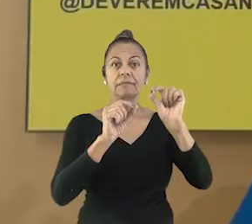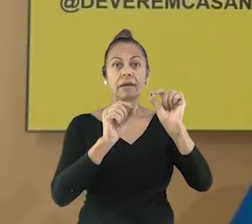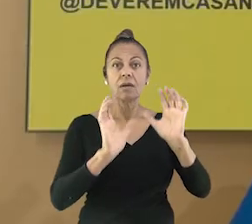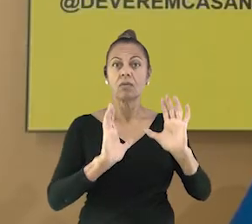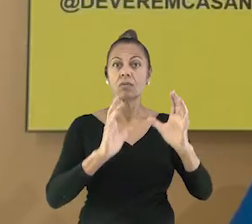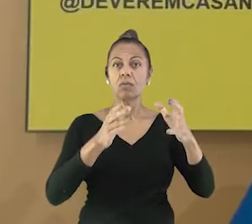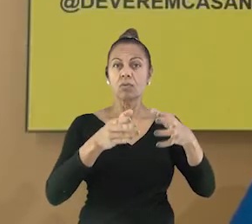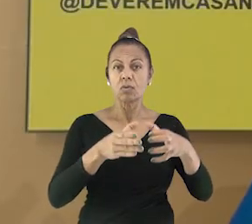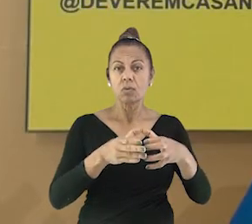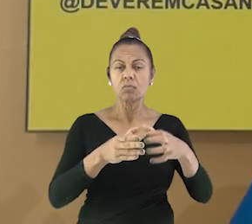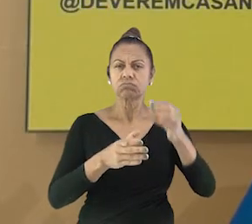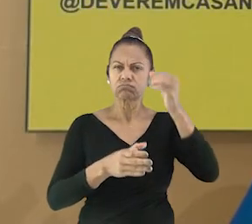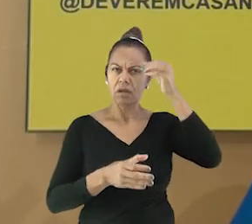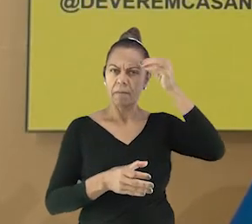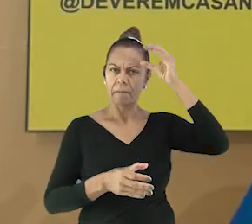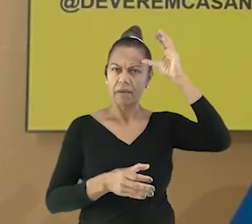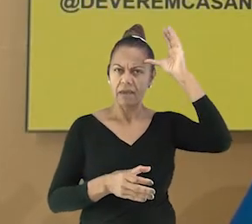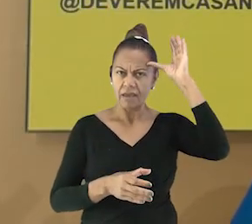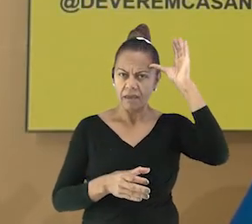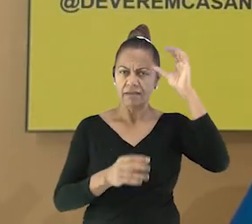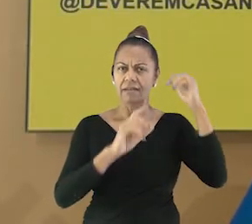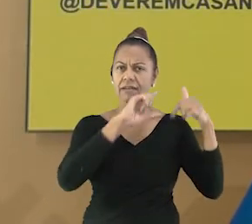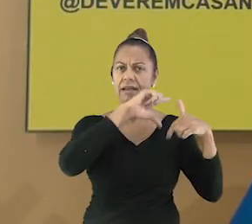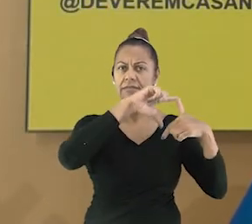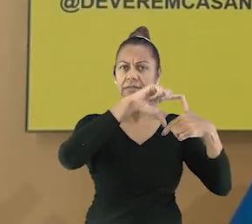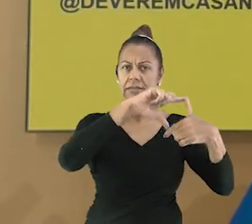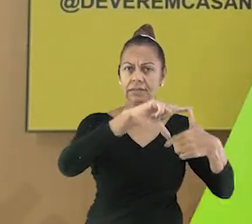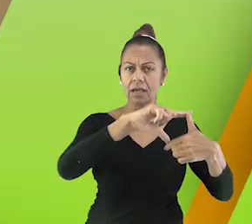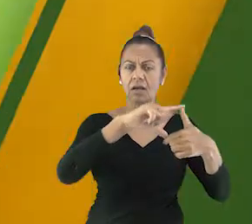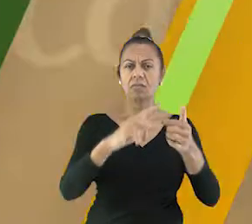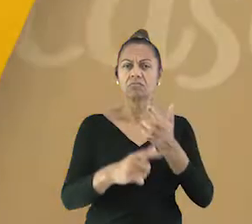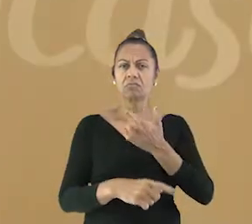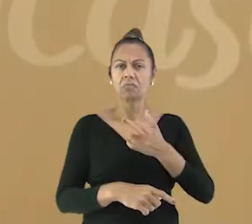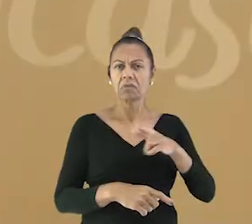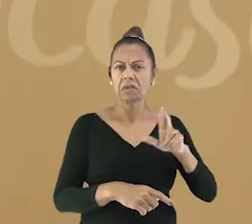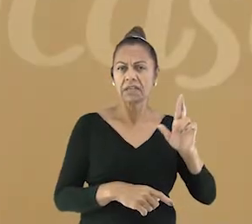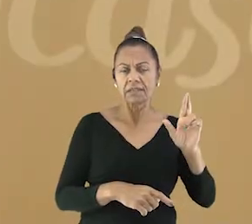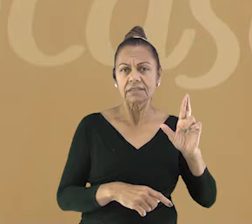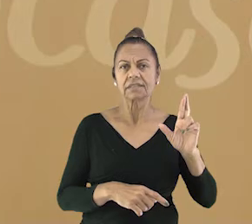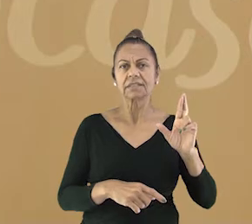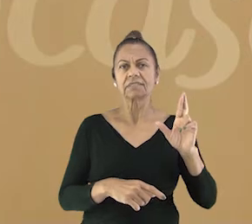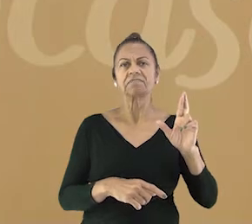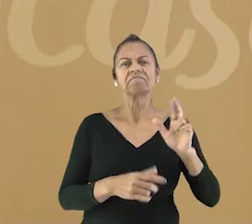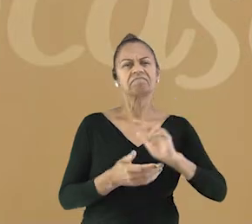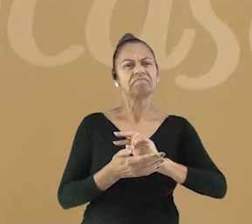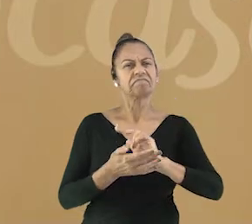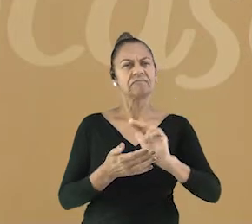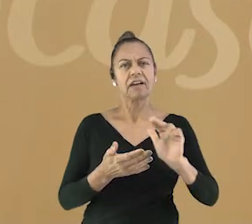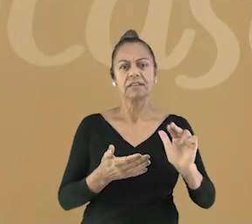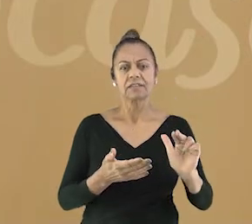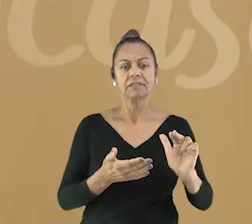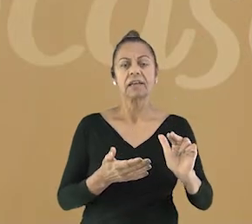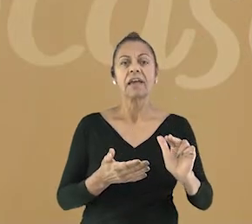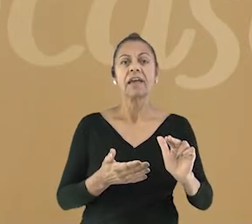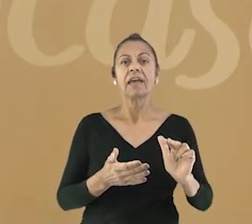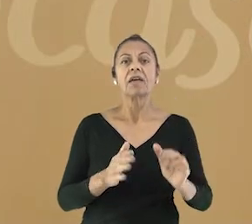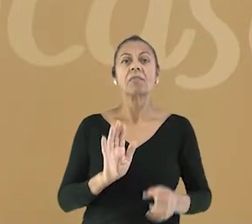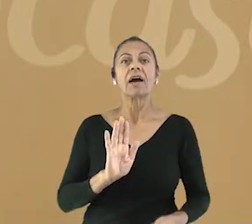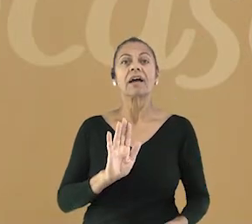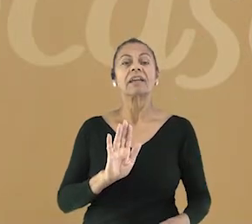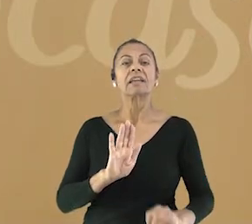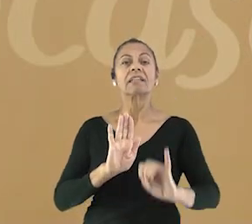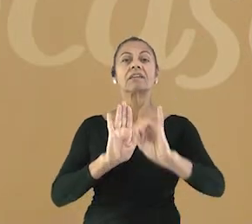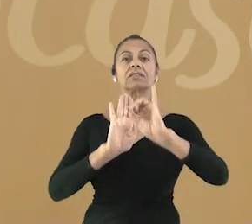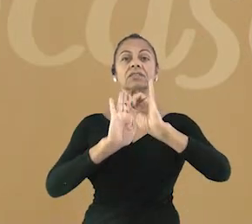à vontade e usem a criatividade de vocês no desenho. Já a cultura, como eu disse anteriormente, é